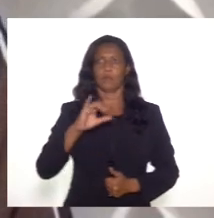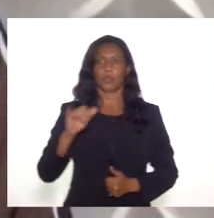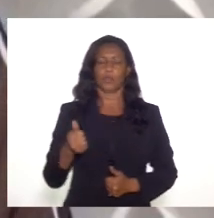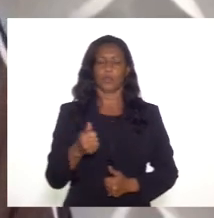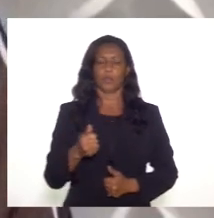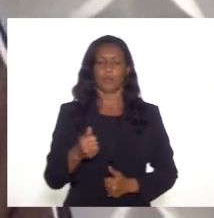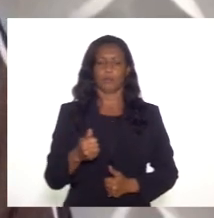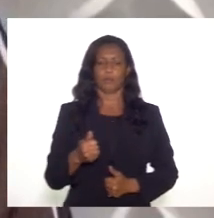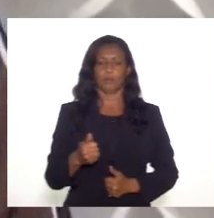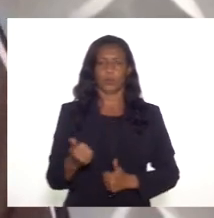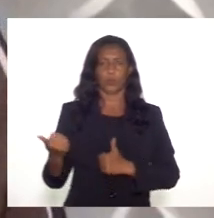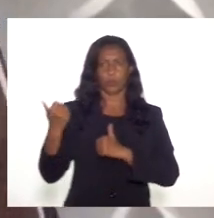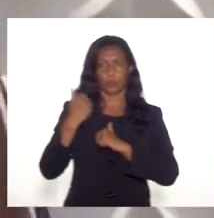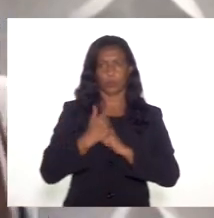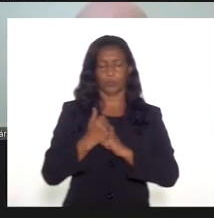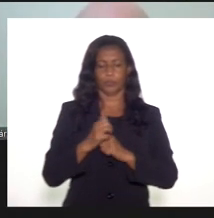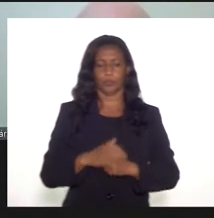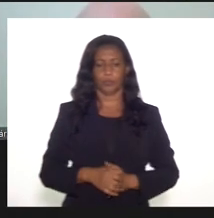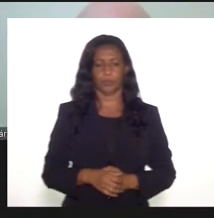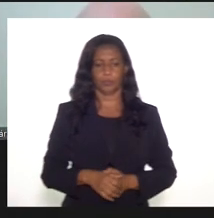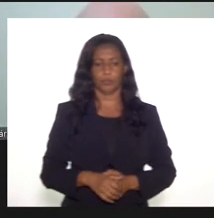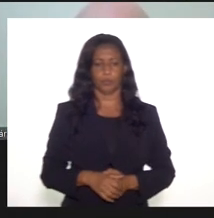nos termos do substitutivo.